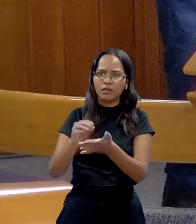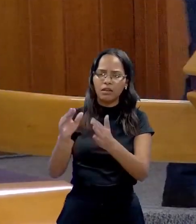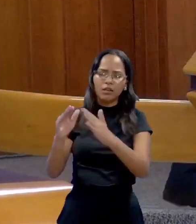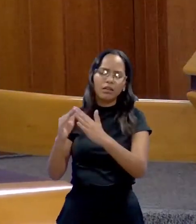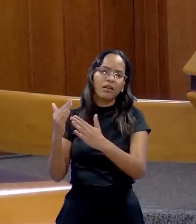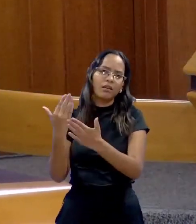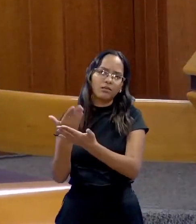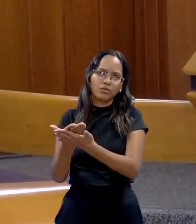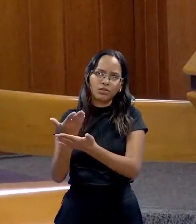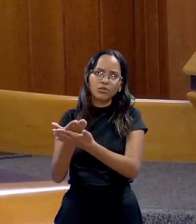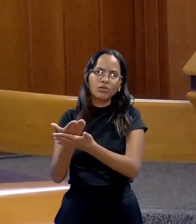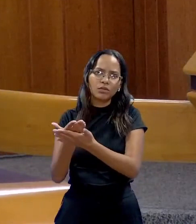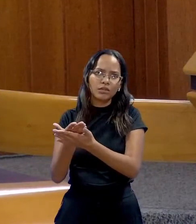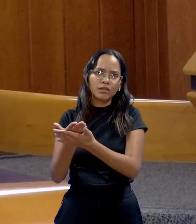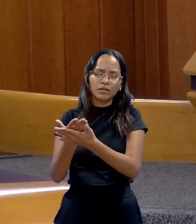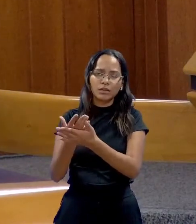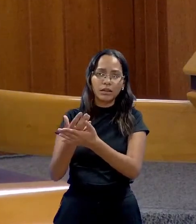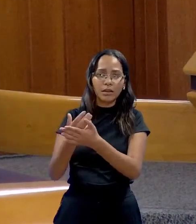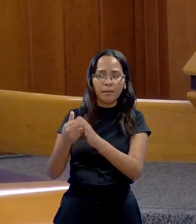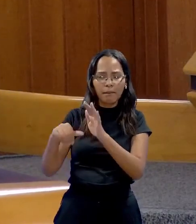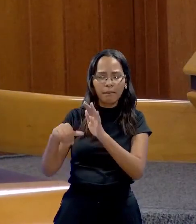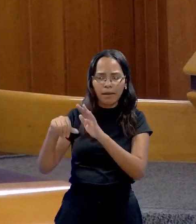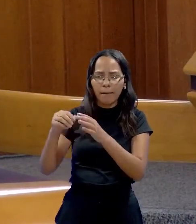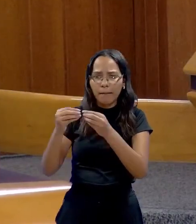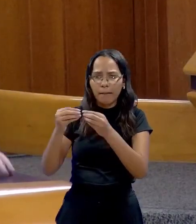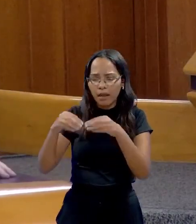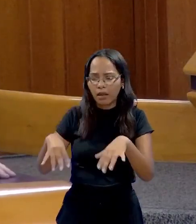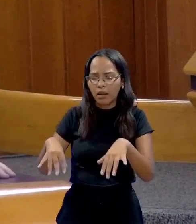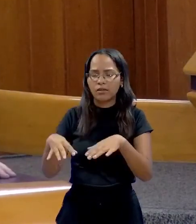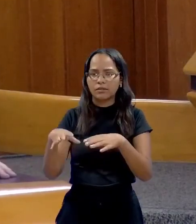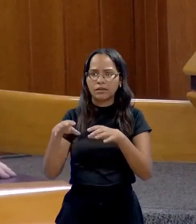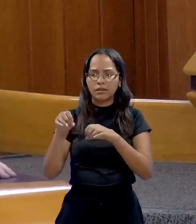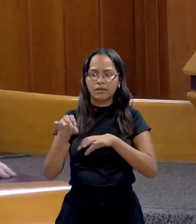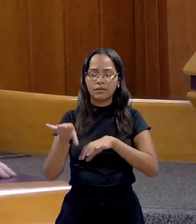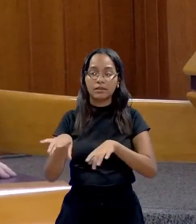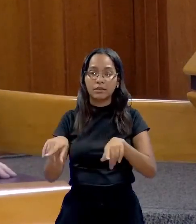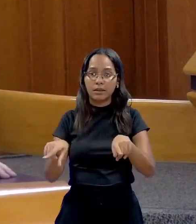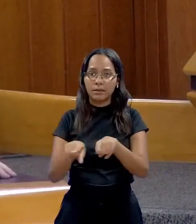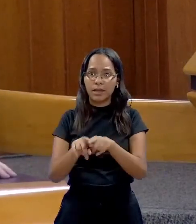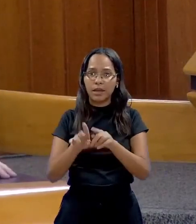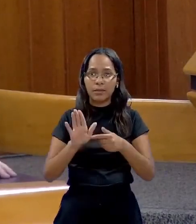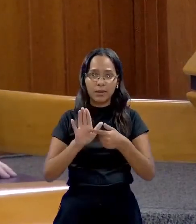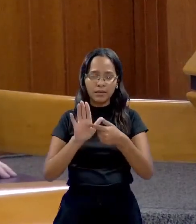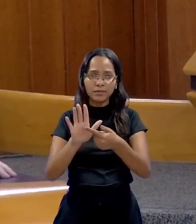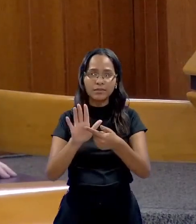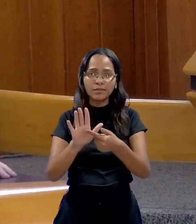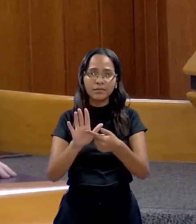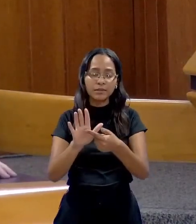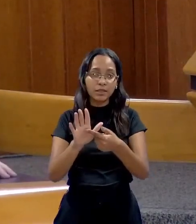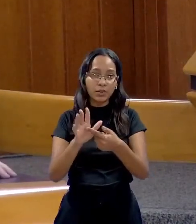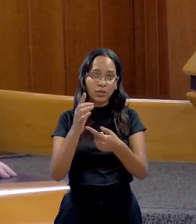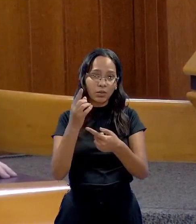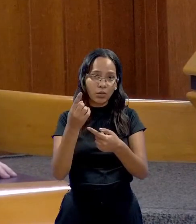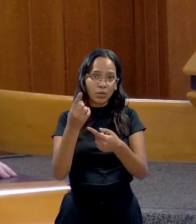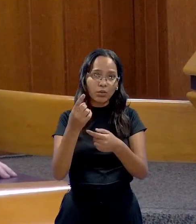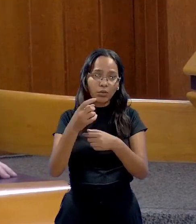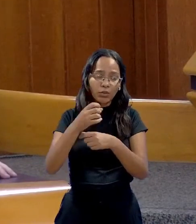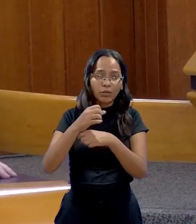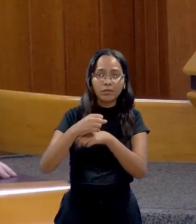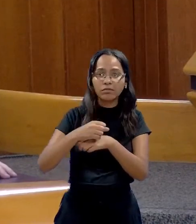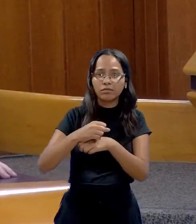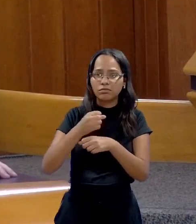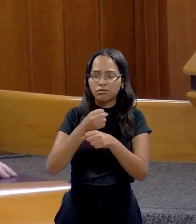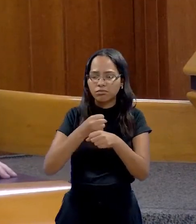nossa educação. Da mesma forma, irei apresentar uma emenda também acerca do interstício de um ano, flexibilizando esse